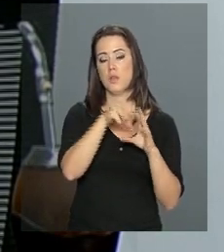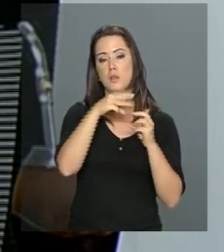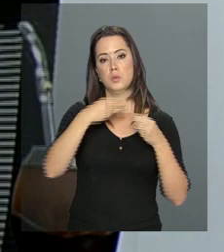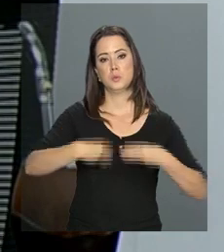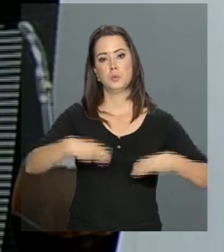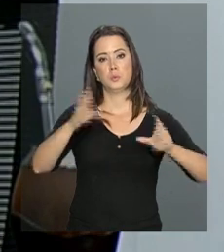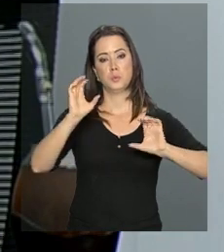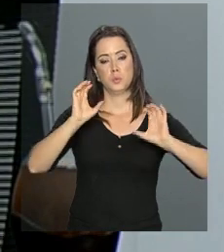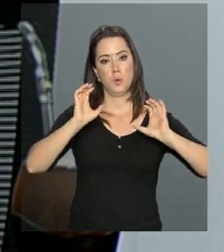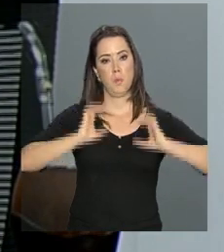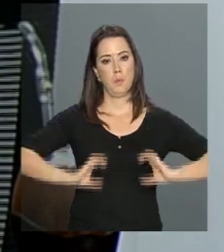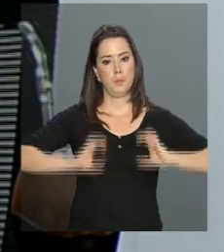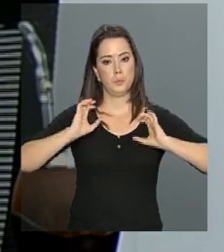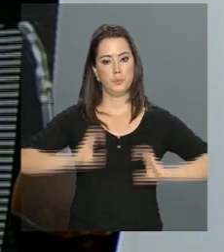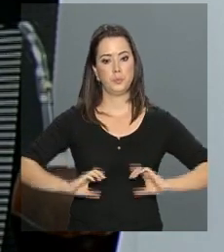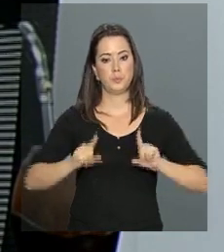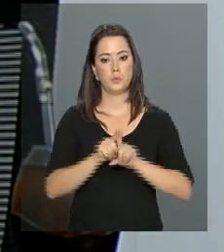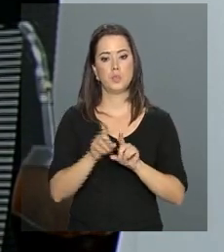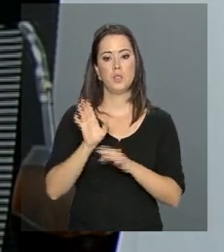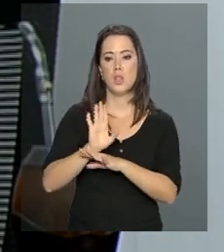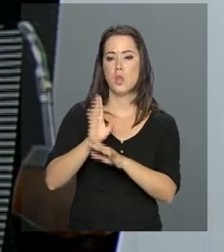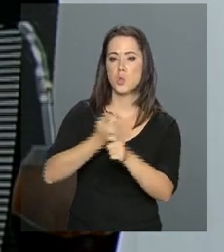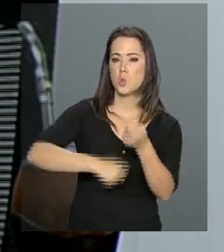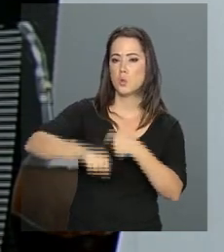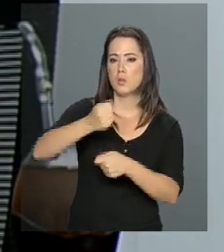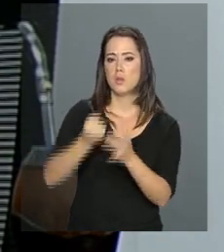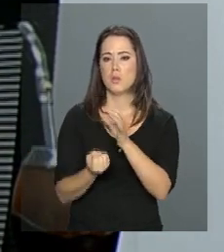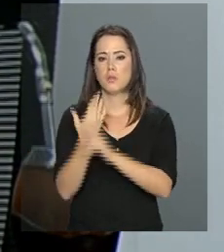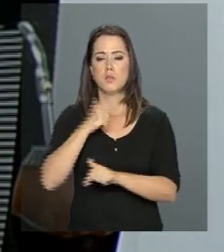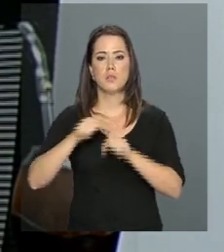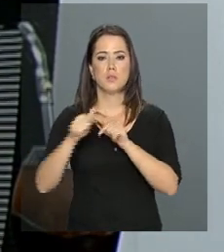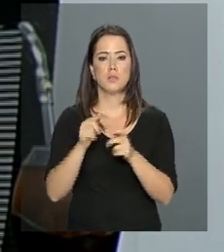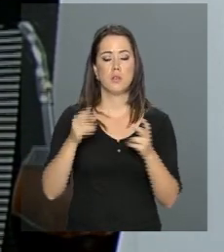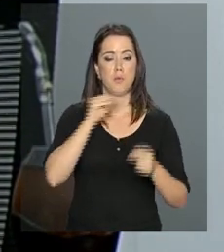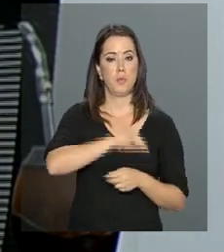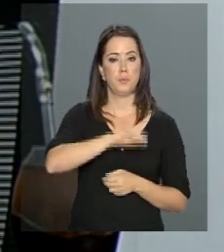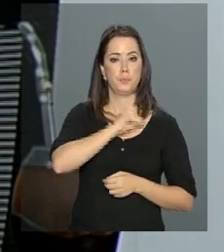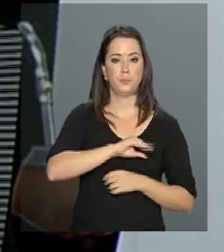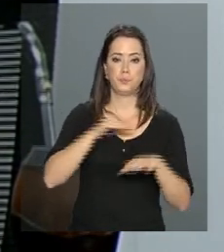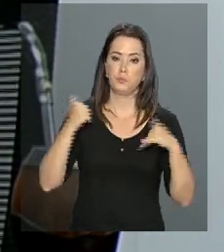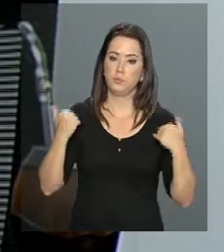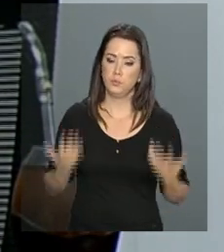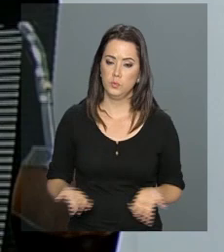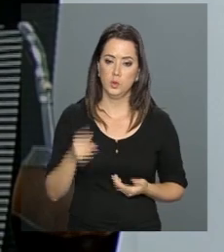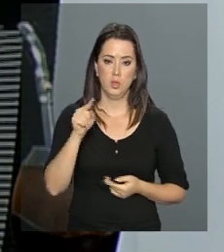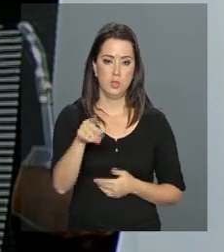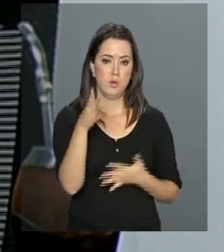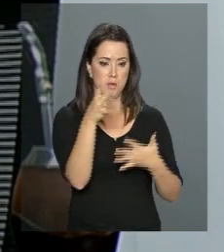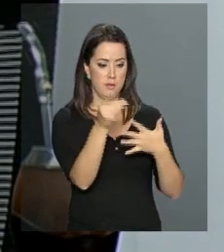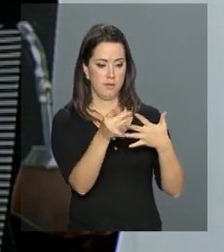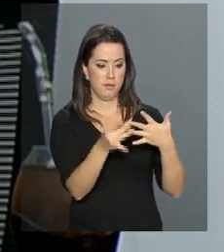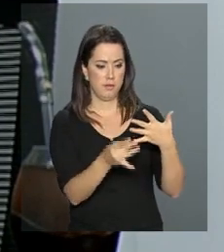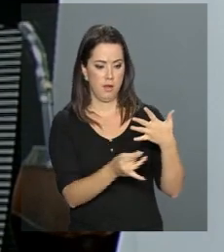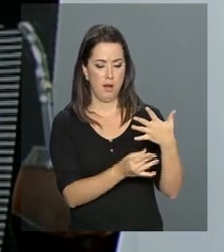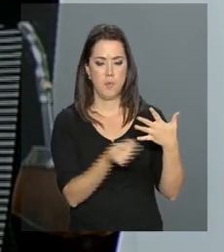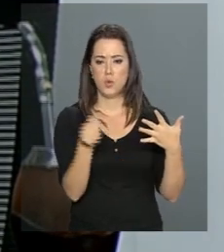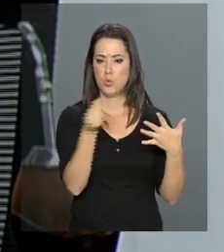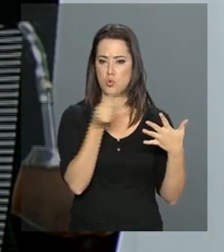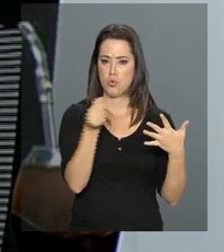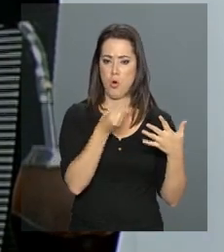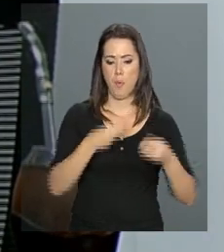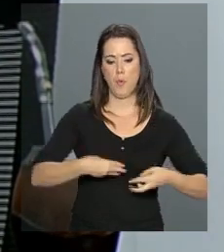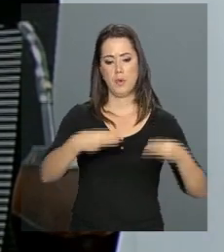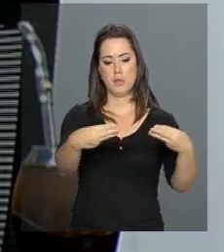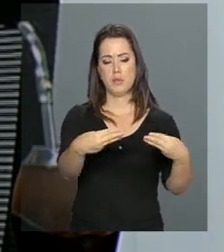lá na cidadania tem economia solidária geração de emprego e renda então esse detalhamento de o que